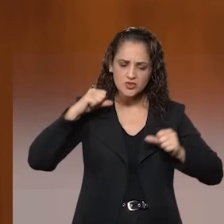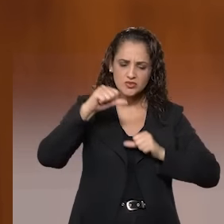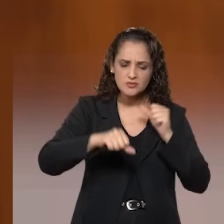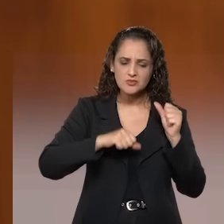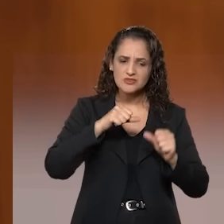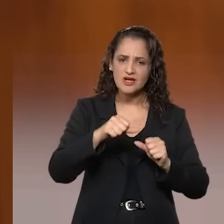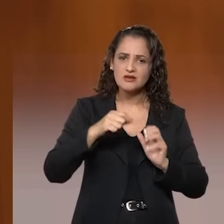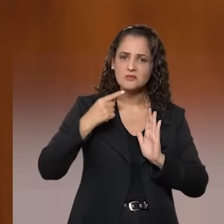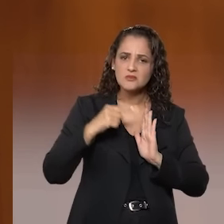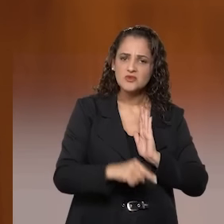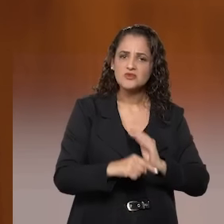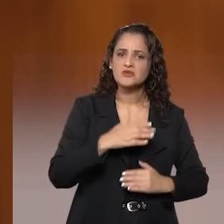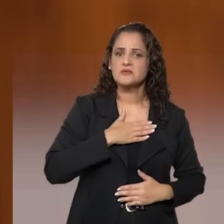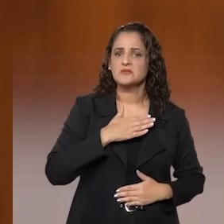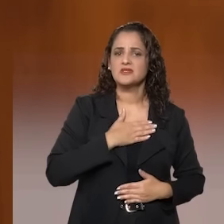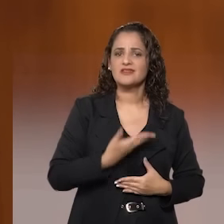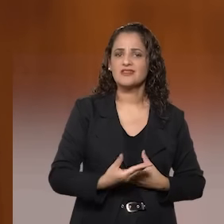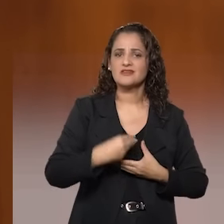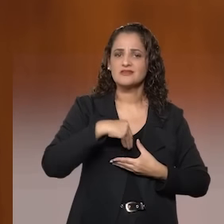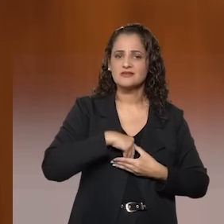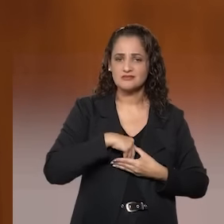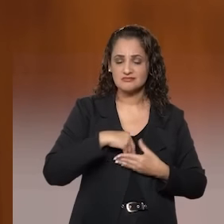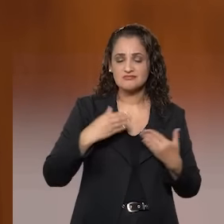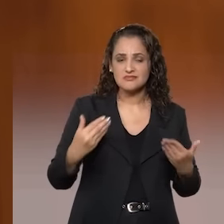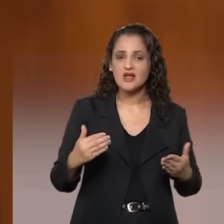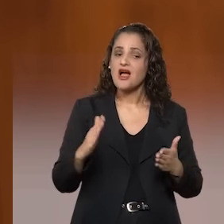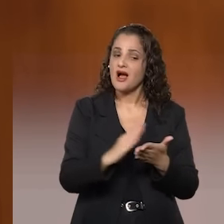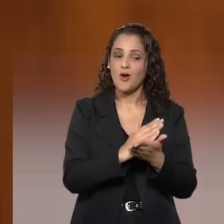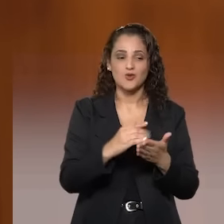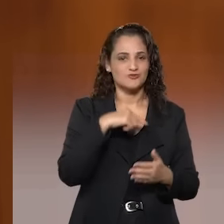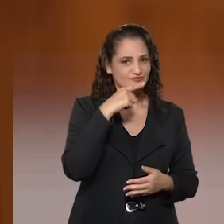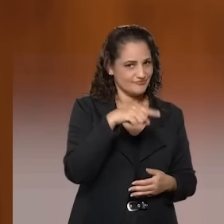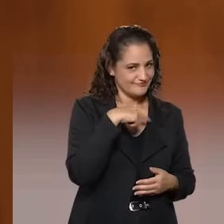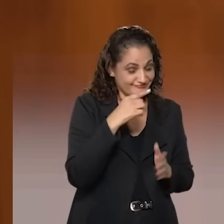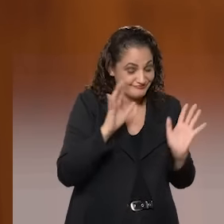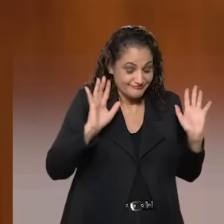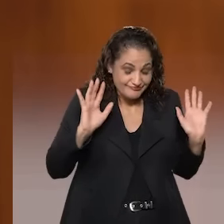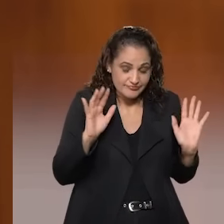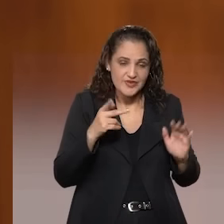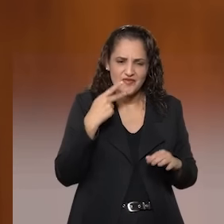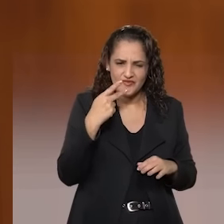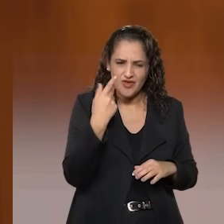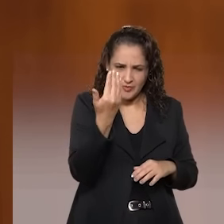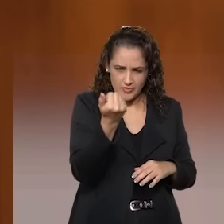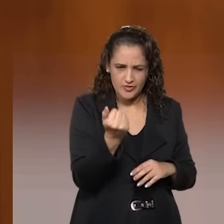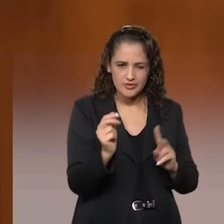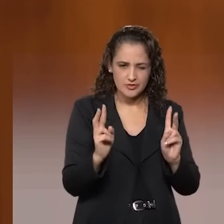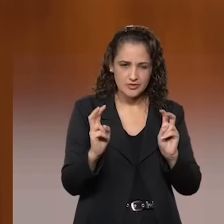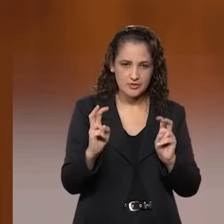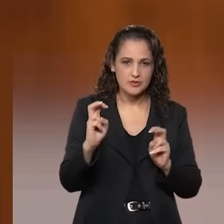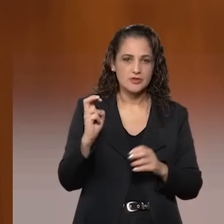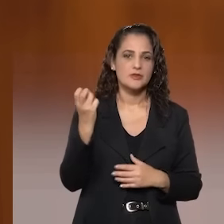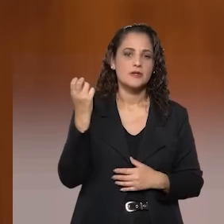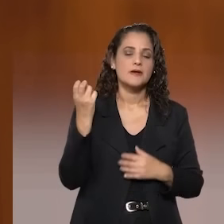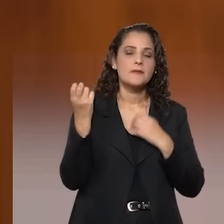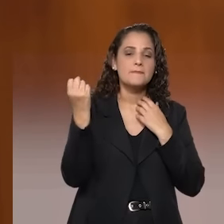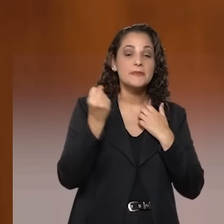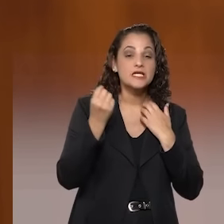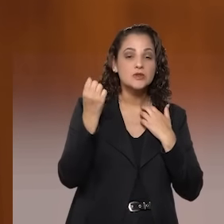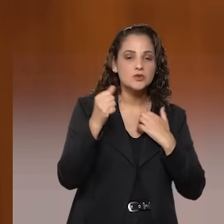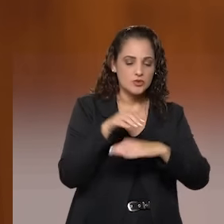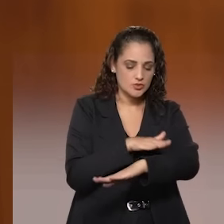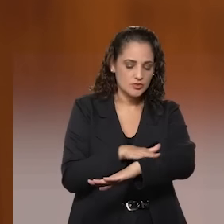isso eh e a questão é vamos falar de branquitude porque fala-se muito de